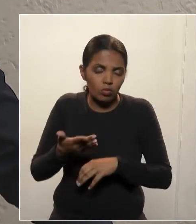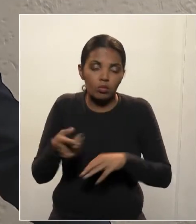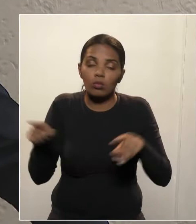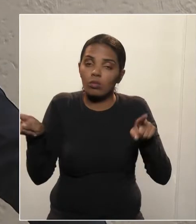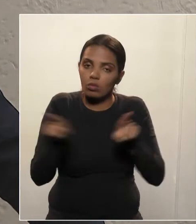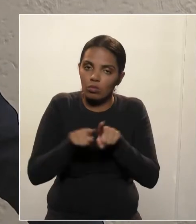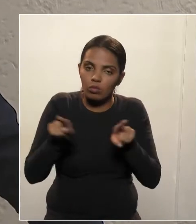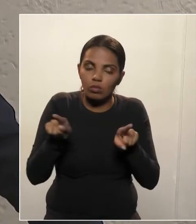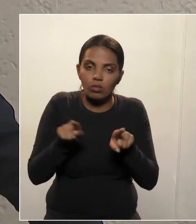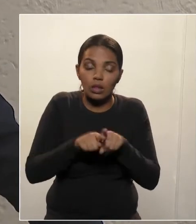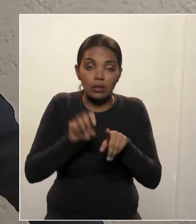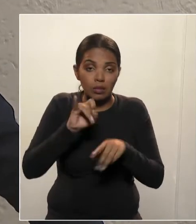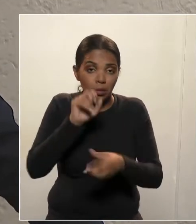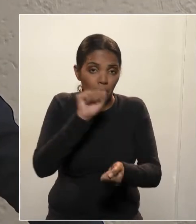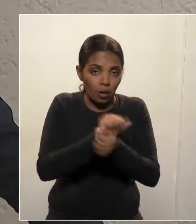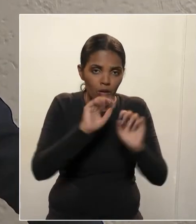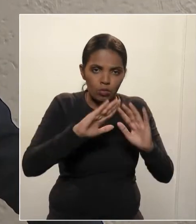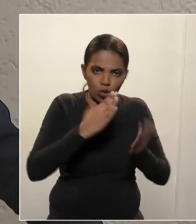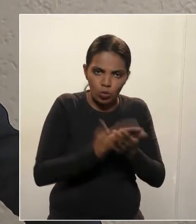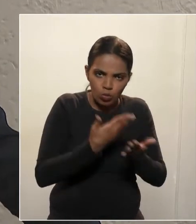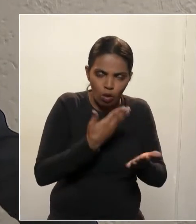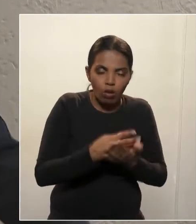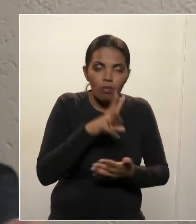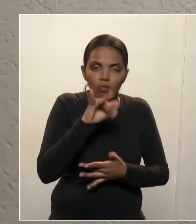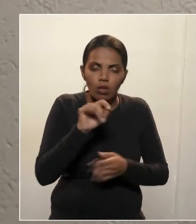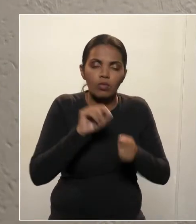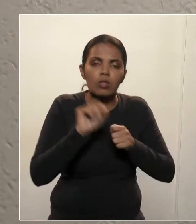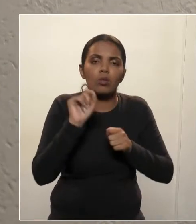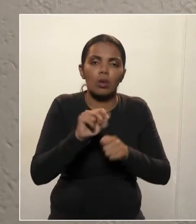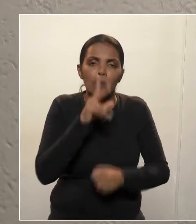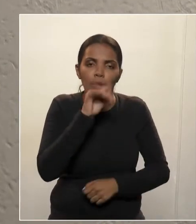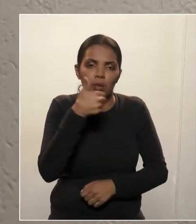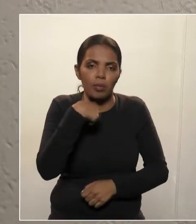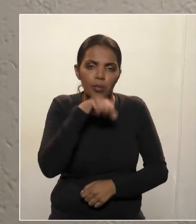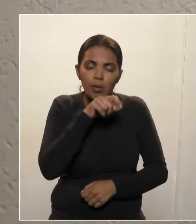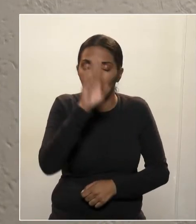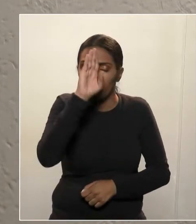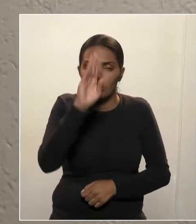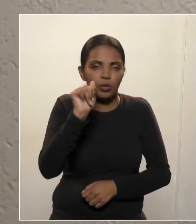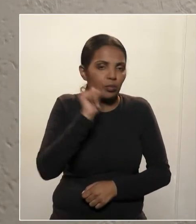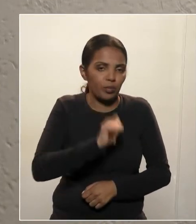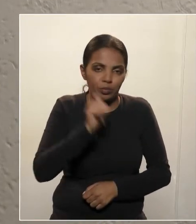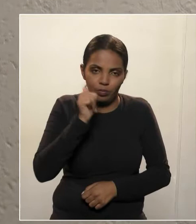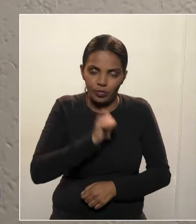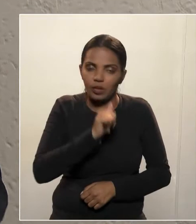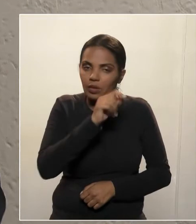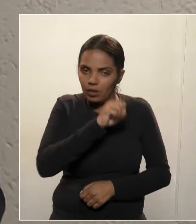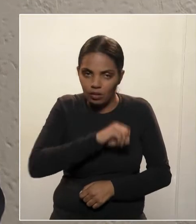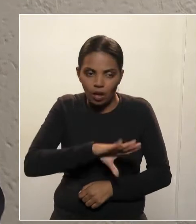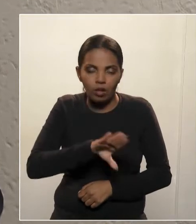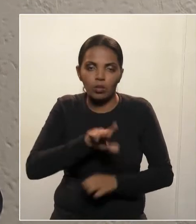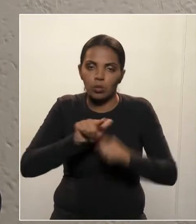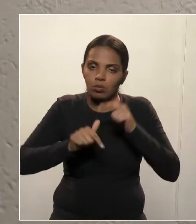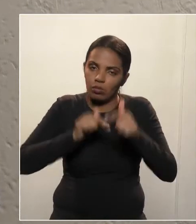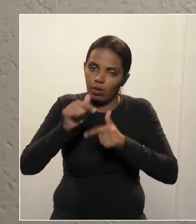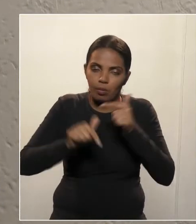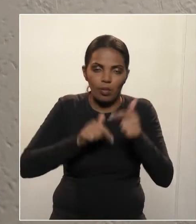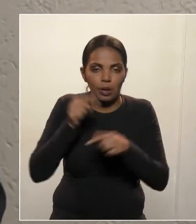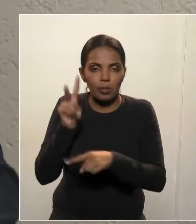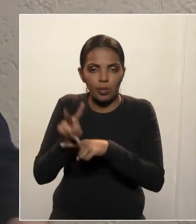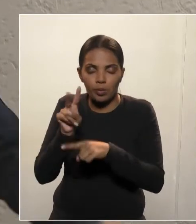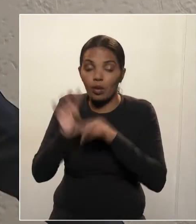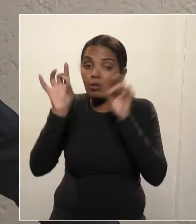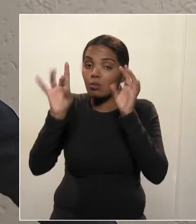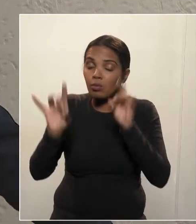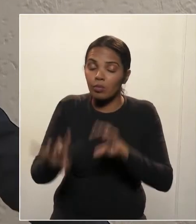dos pais e pode tirar muitos deles do trabalho, especialmente mulheres, e especialmente profissionais de